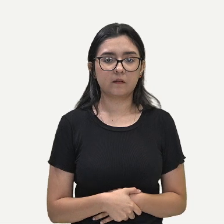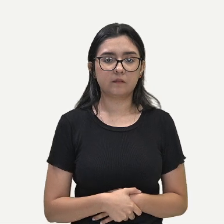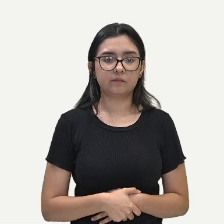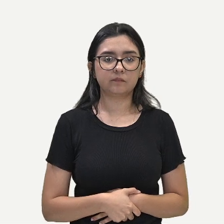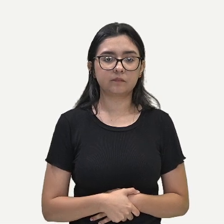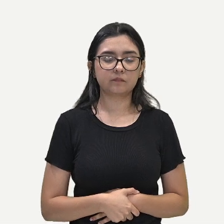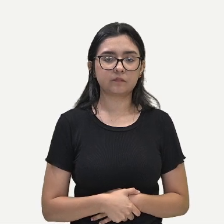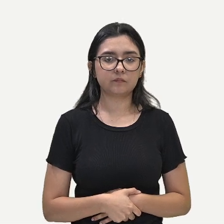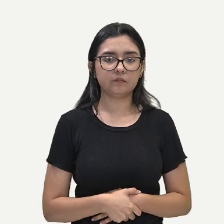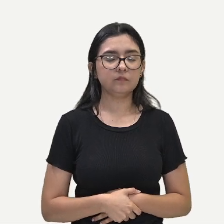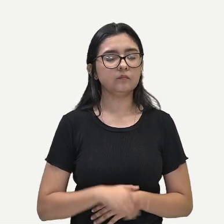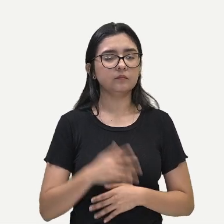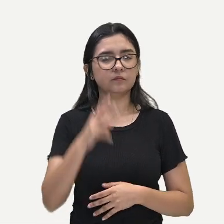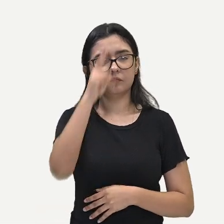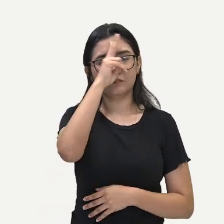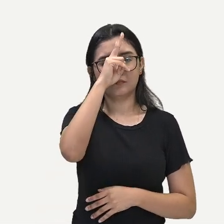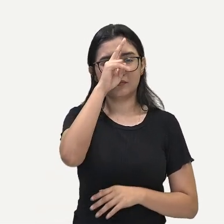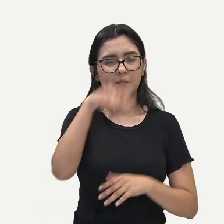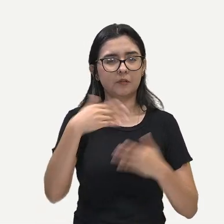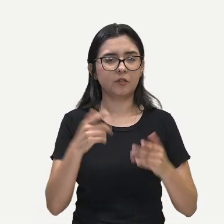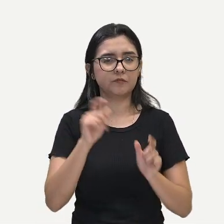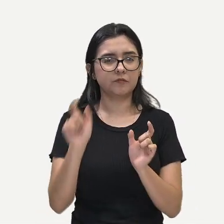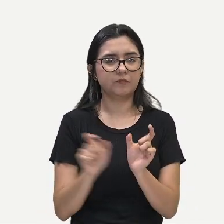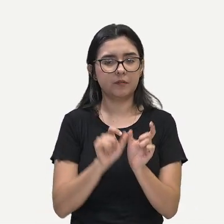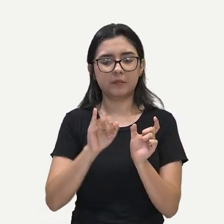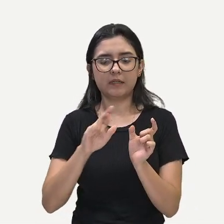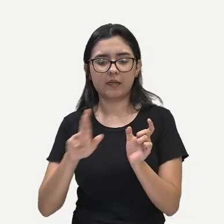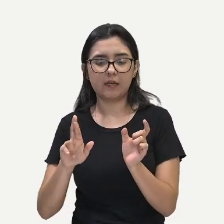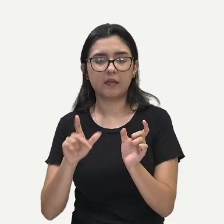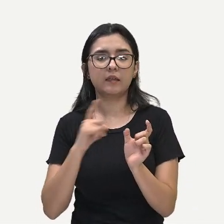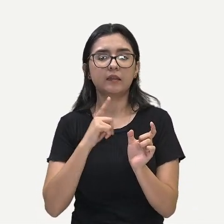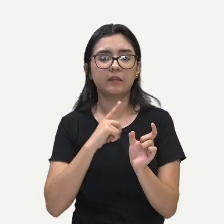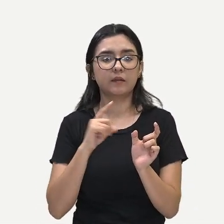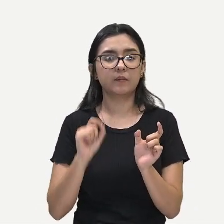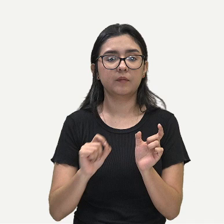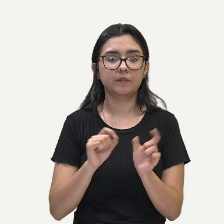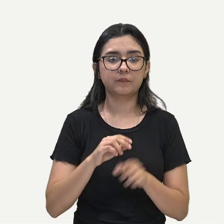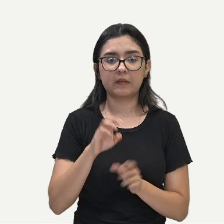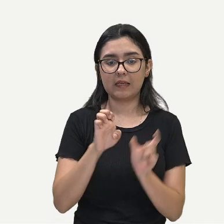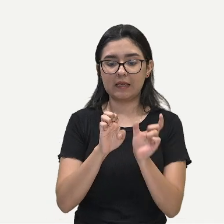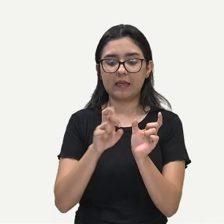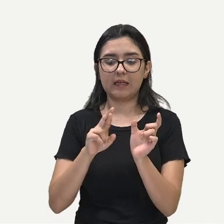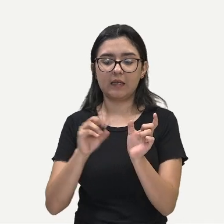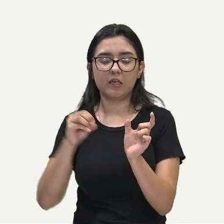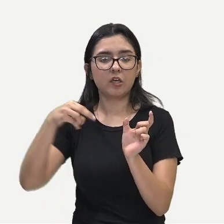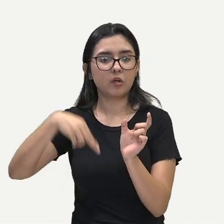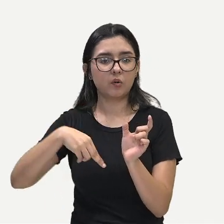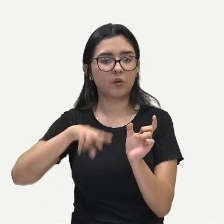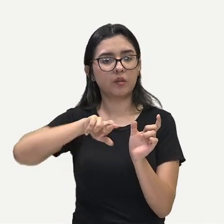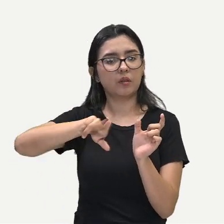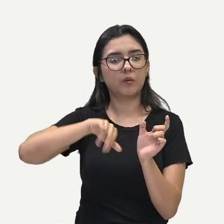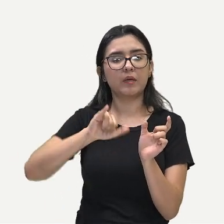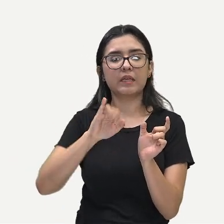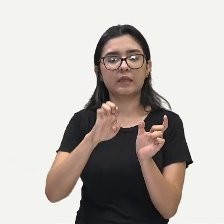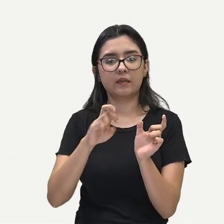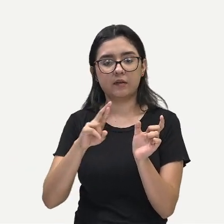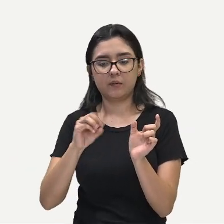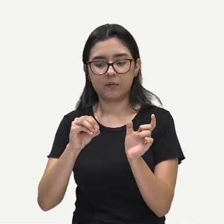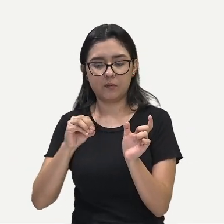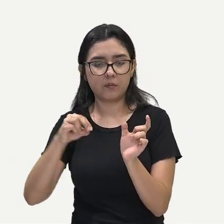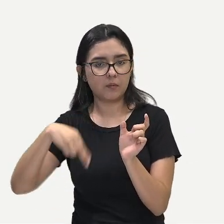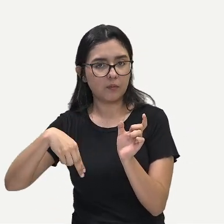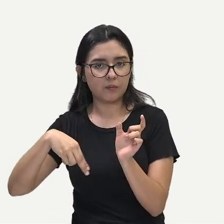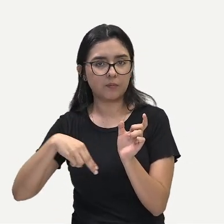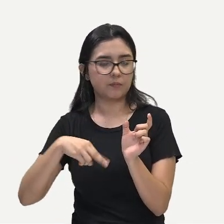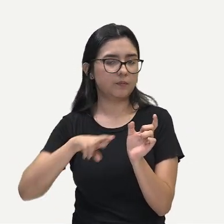lá naquela terceira pessoa que a gente viu, né? Eles vão ter a forma eram e não a forma ieron, que